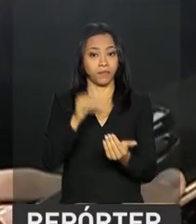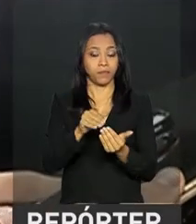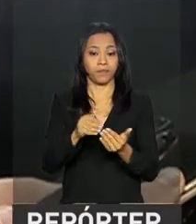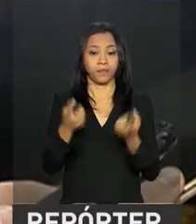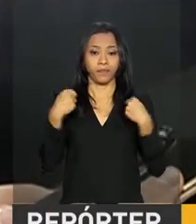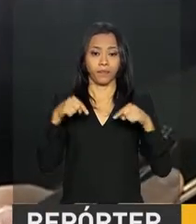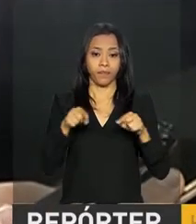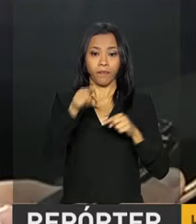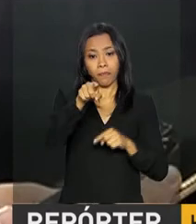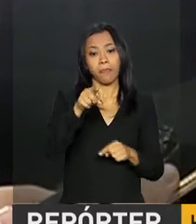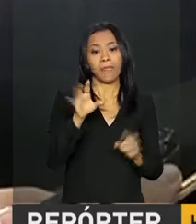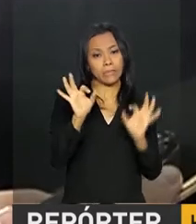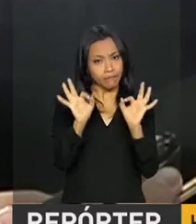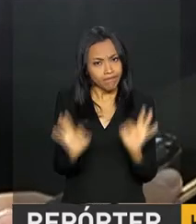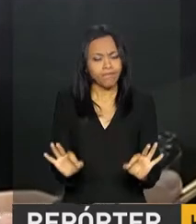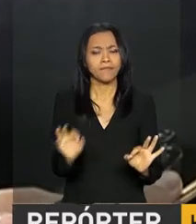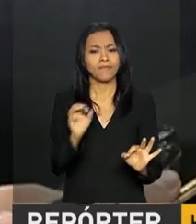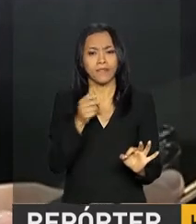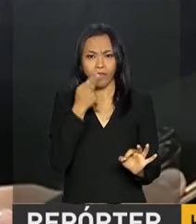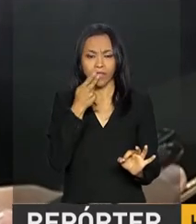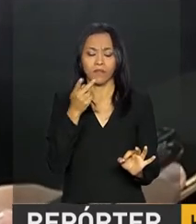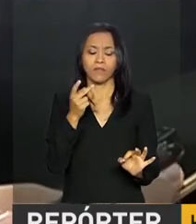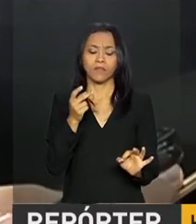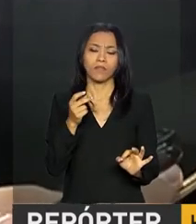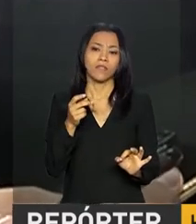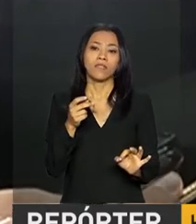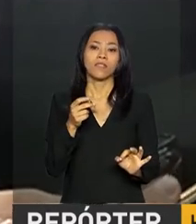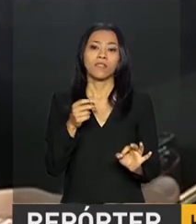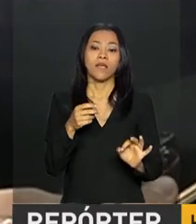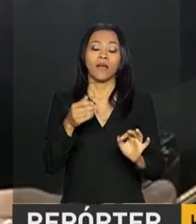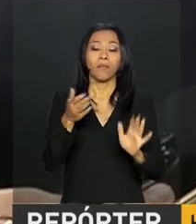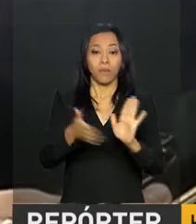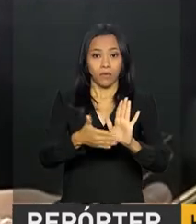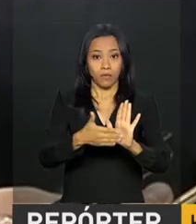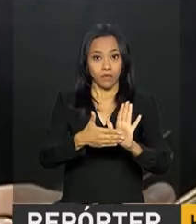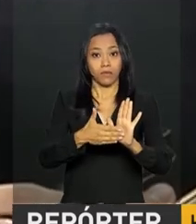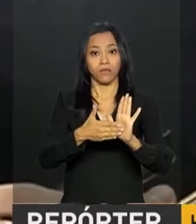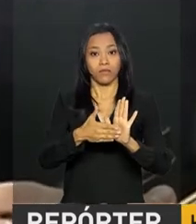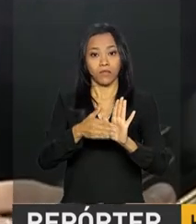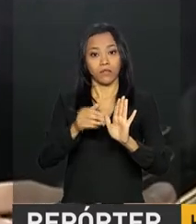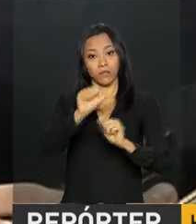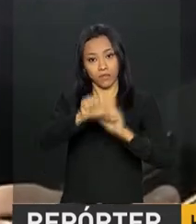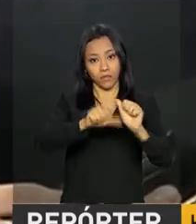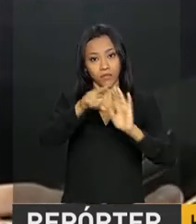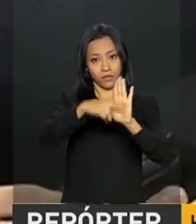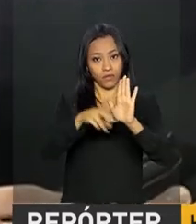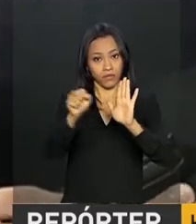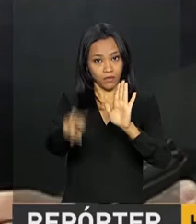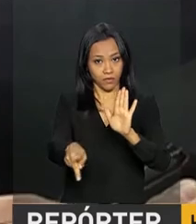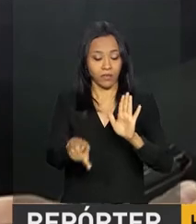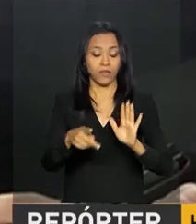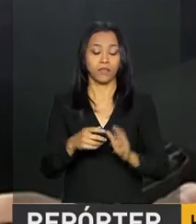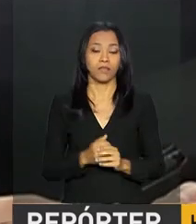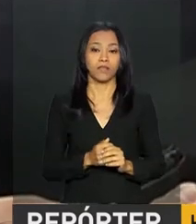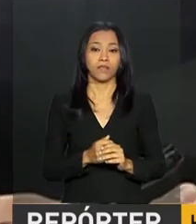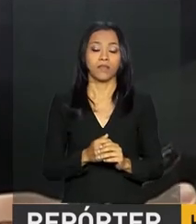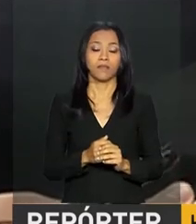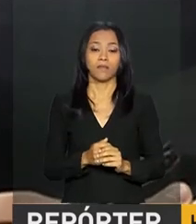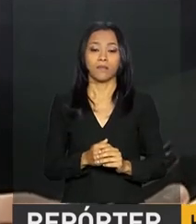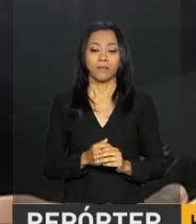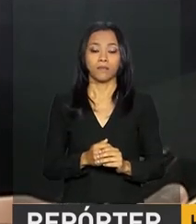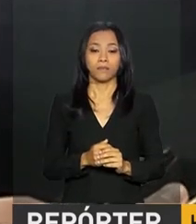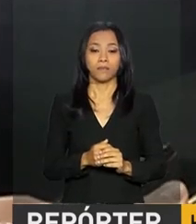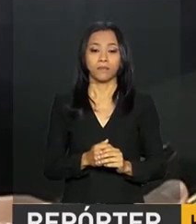Certamente, se a reforma da Previdência fosse, que não acreditamos, fosse derrotada, ou fosse aprovada, certamente haveria aí